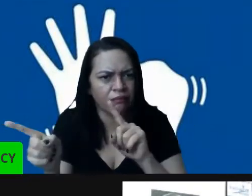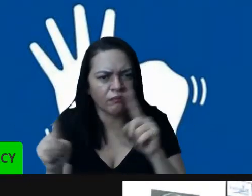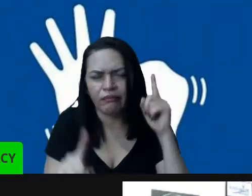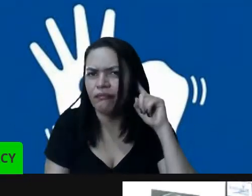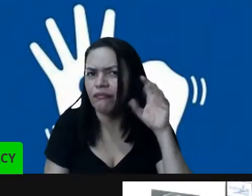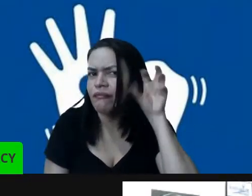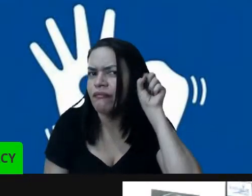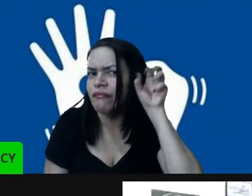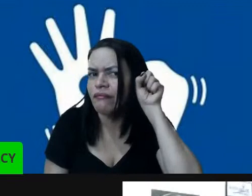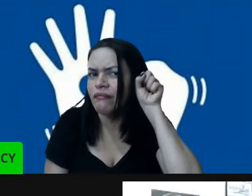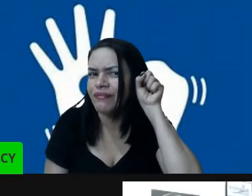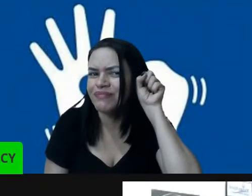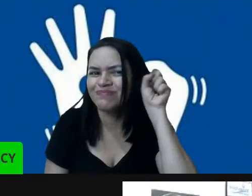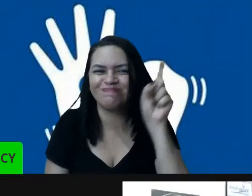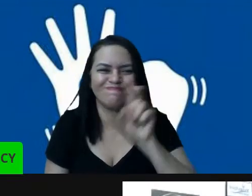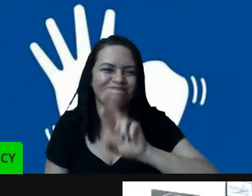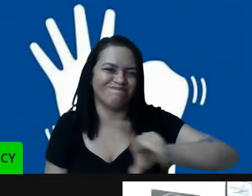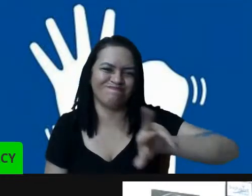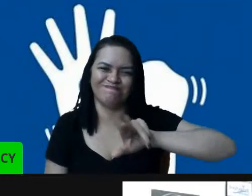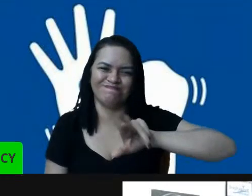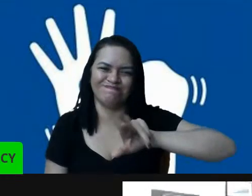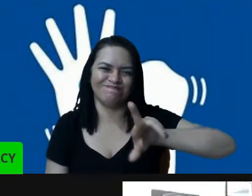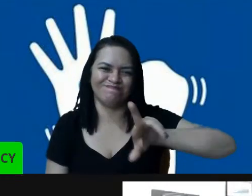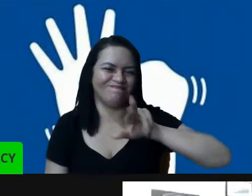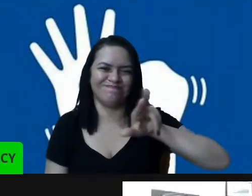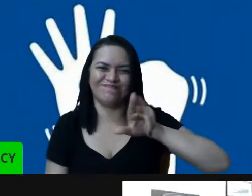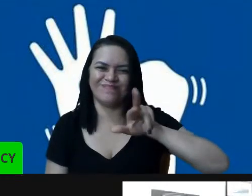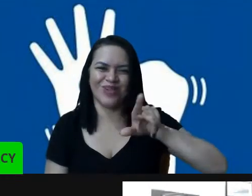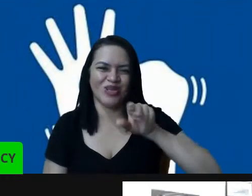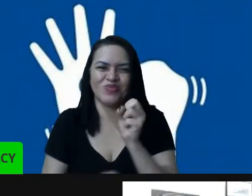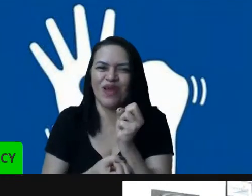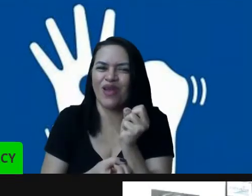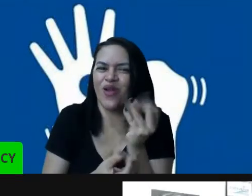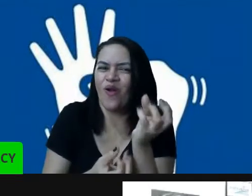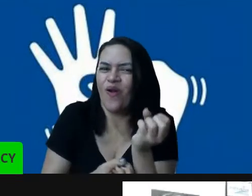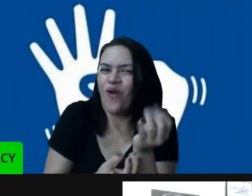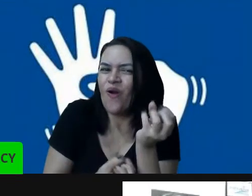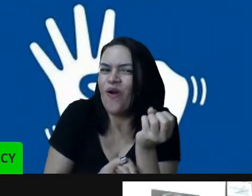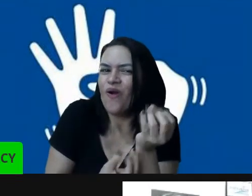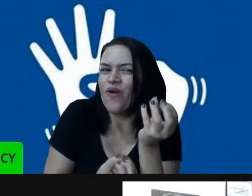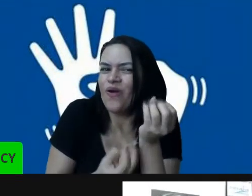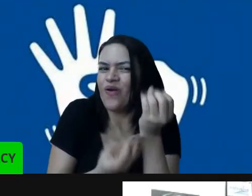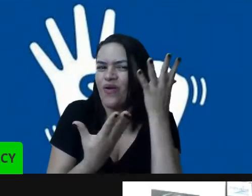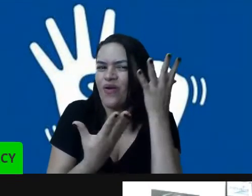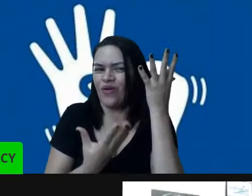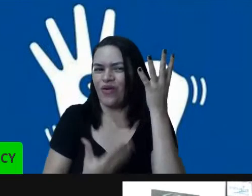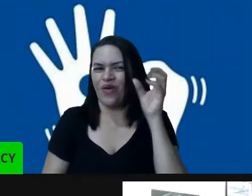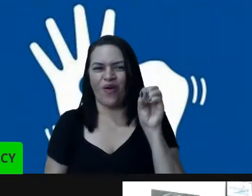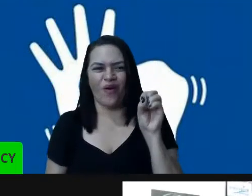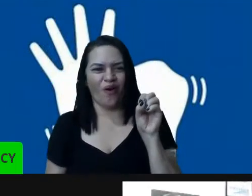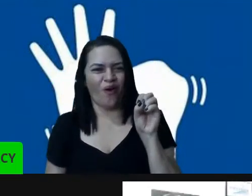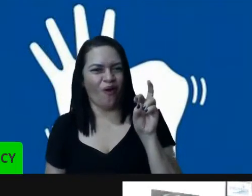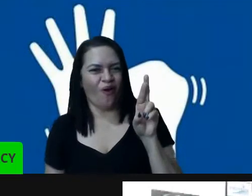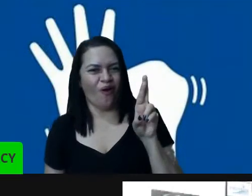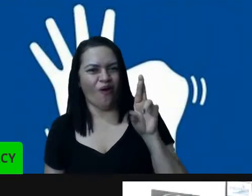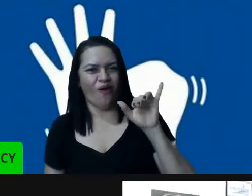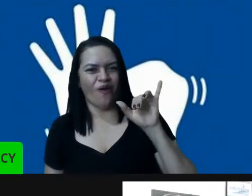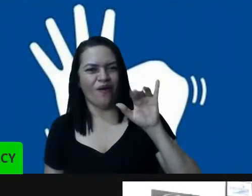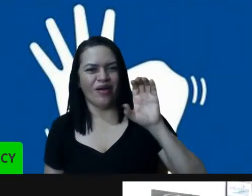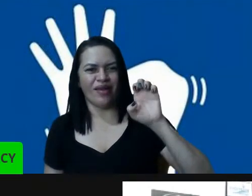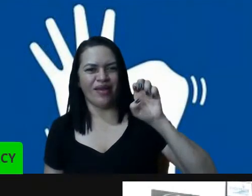orienta de fato. É aquela história do fala, mas não comunica, né? É como você